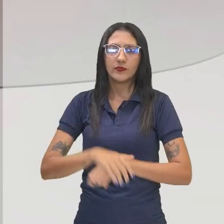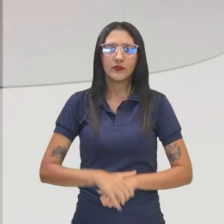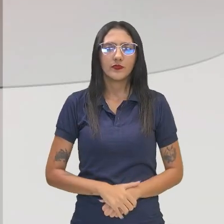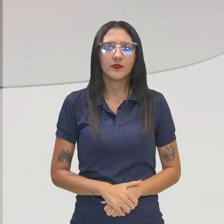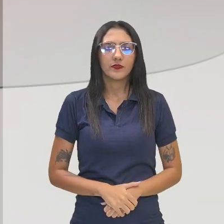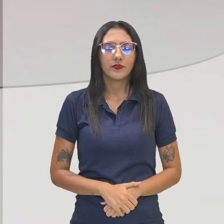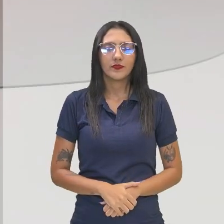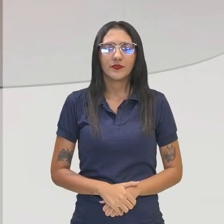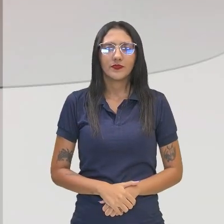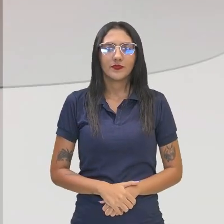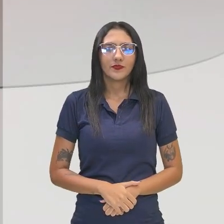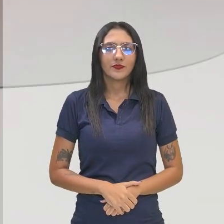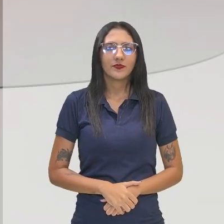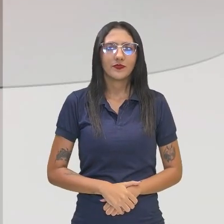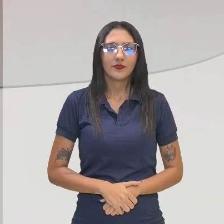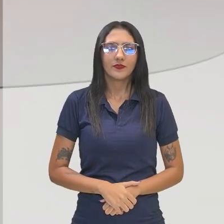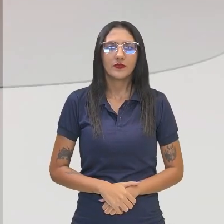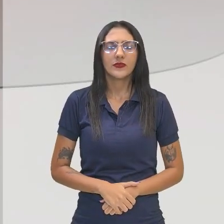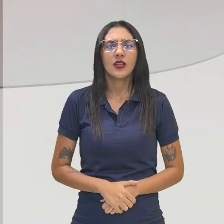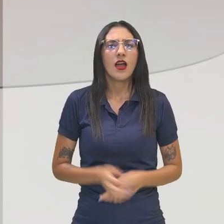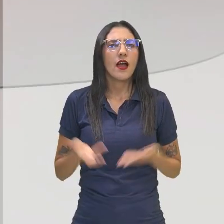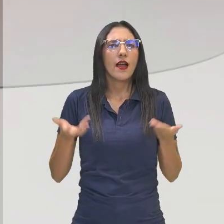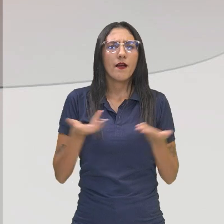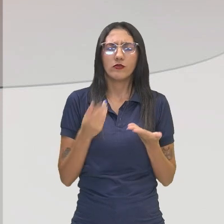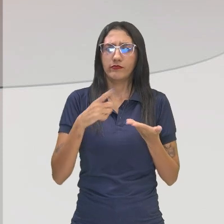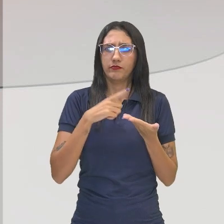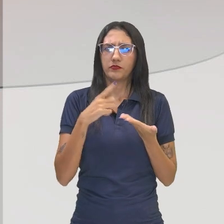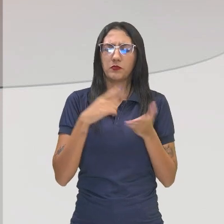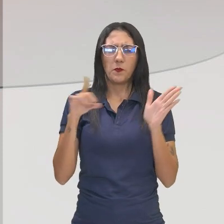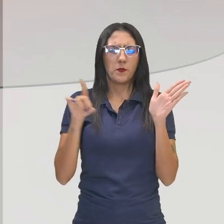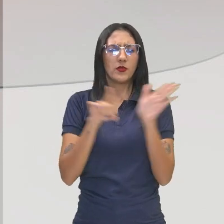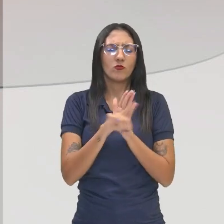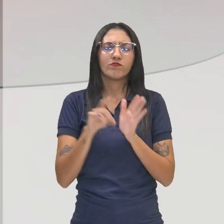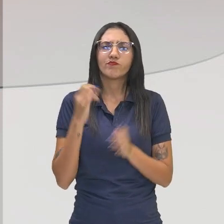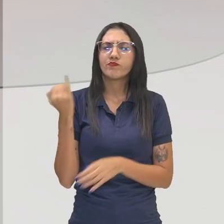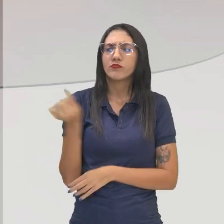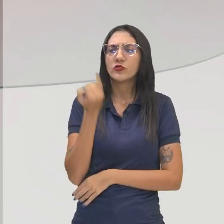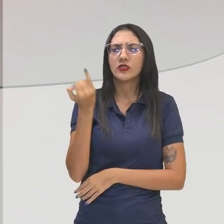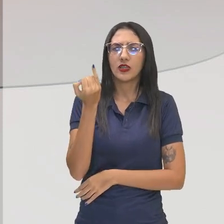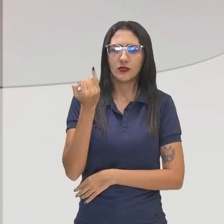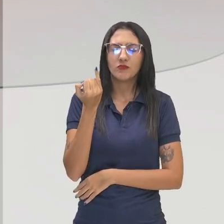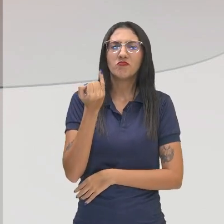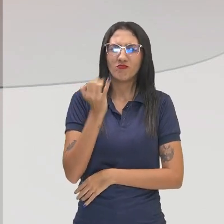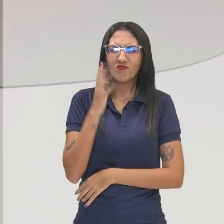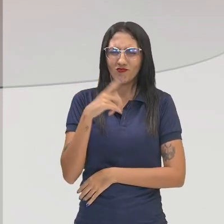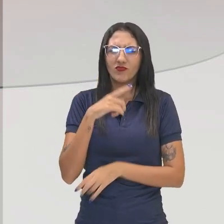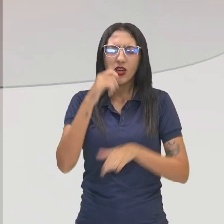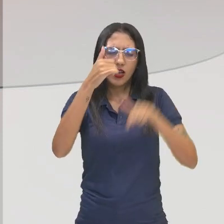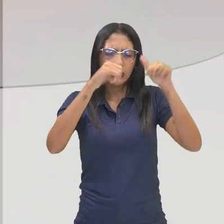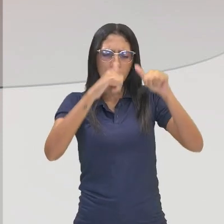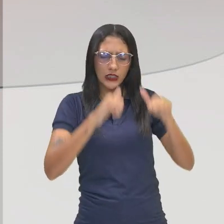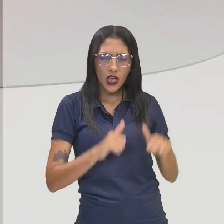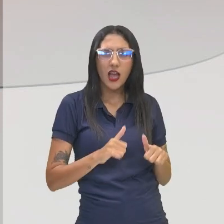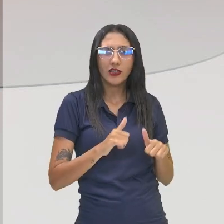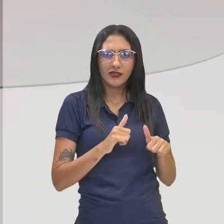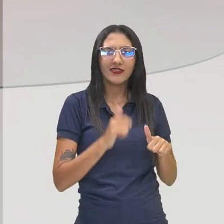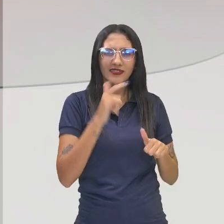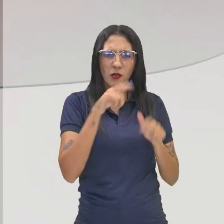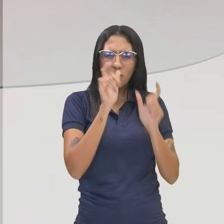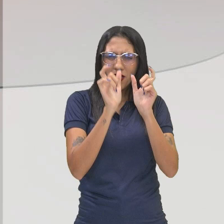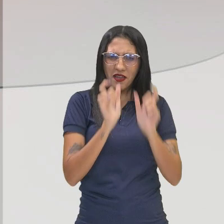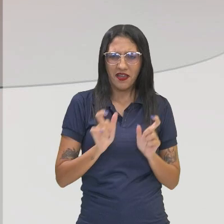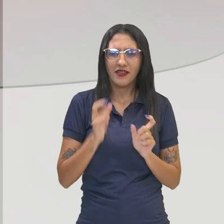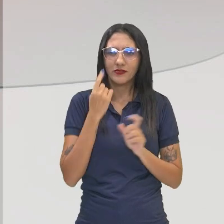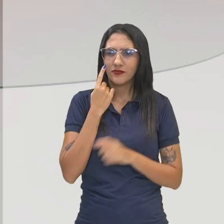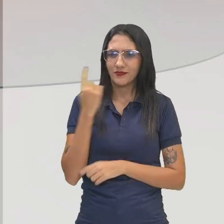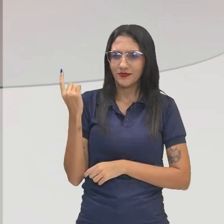aí, vem uma pergunta muito importante. Após analisarmos esses termos tão importantes que está aqui no